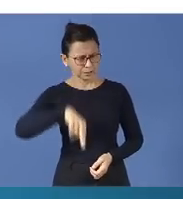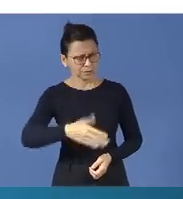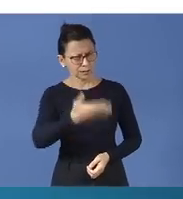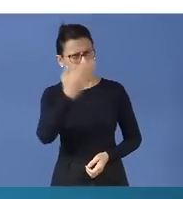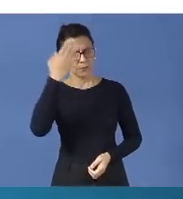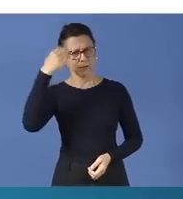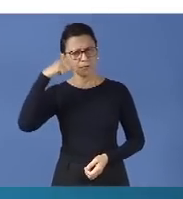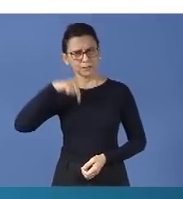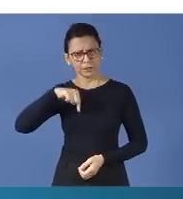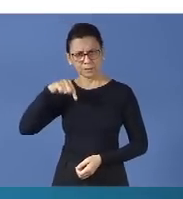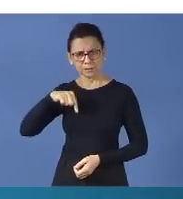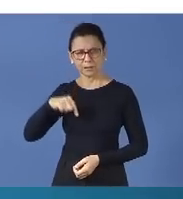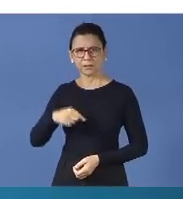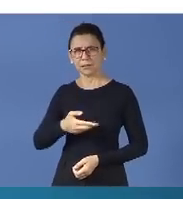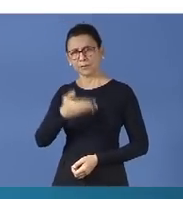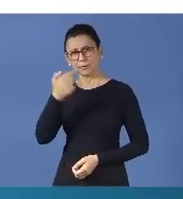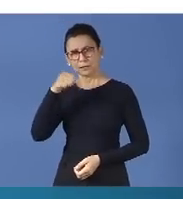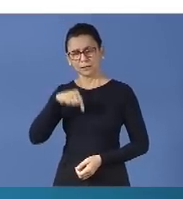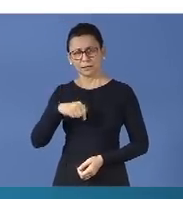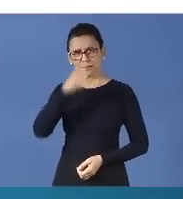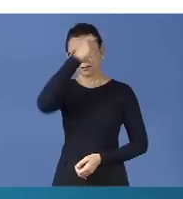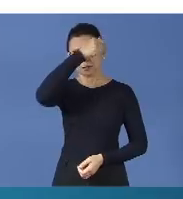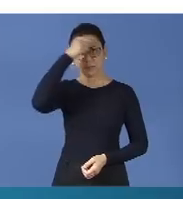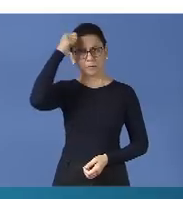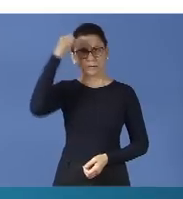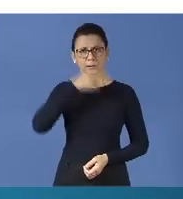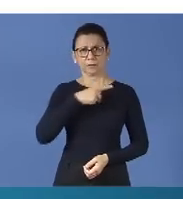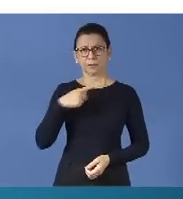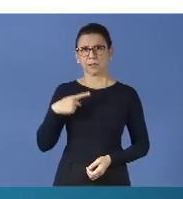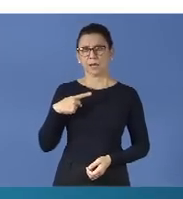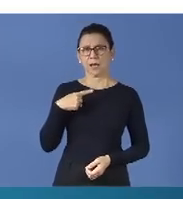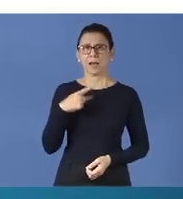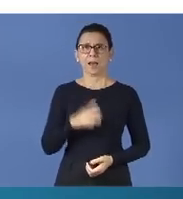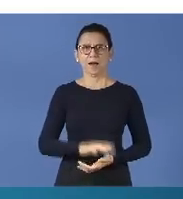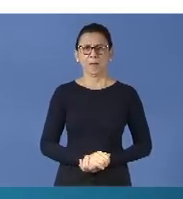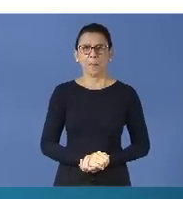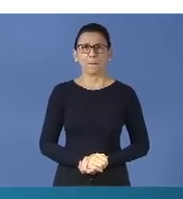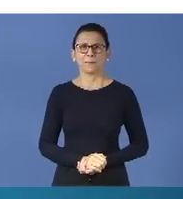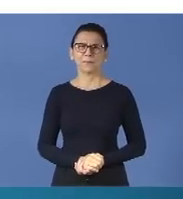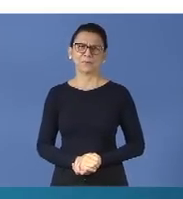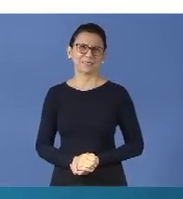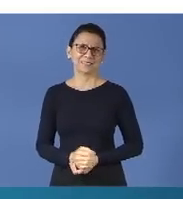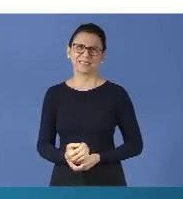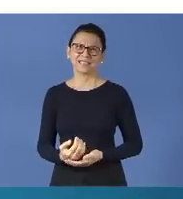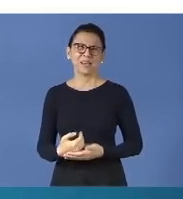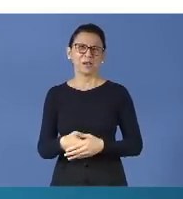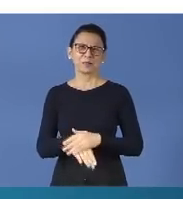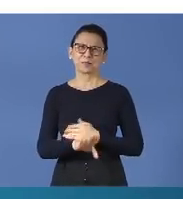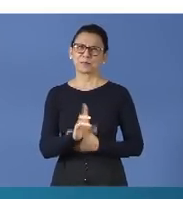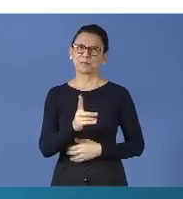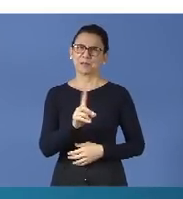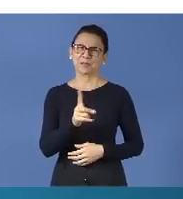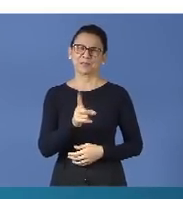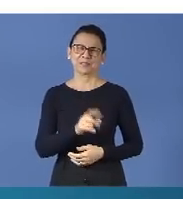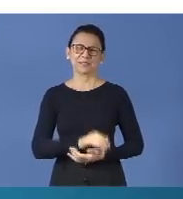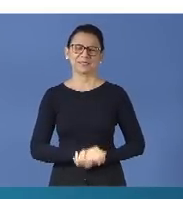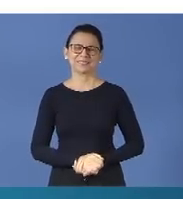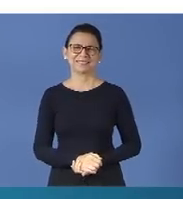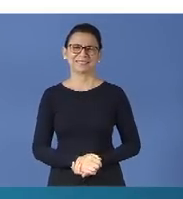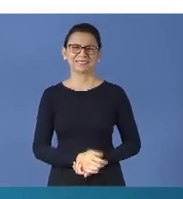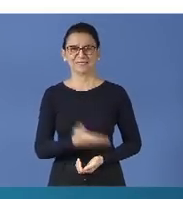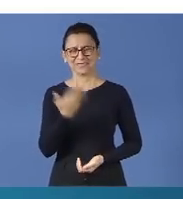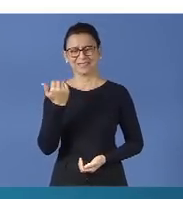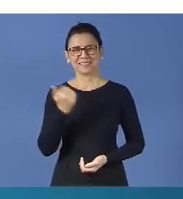lado, tem que ser do lado? Não, calma, aqui, aqui, sabe por quê? Porque aqui é o foco, aqui. Você não está acostumado com isso. É, não estou acostumado aqui. Eu só queria voltar ao